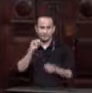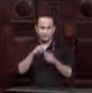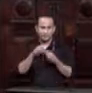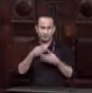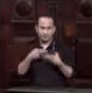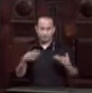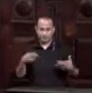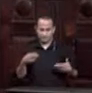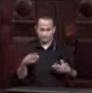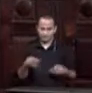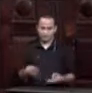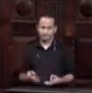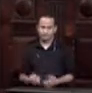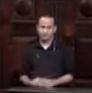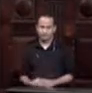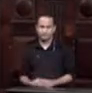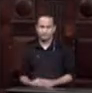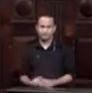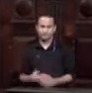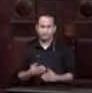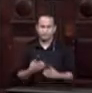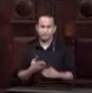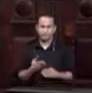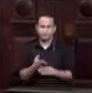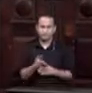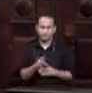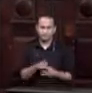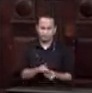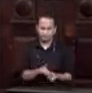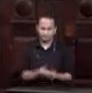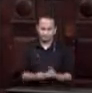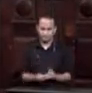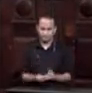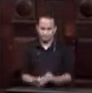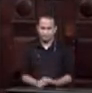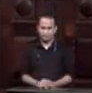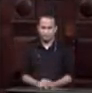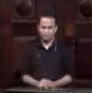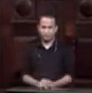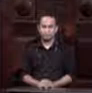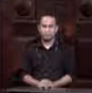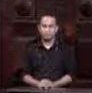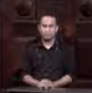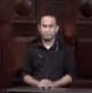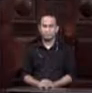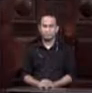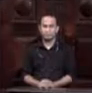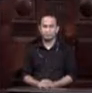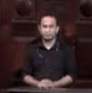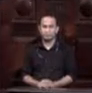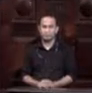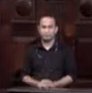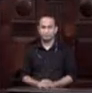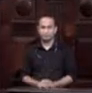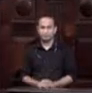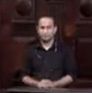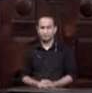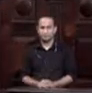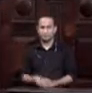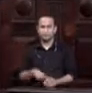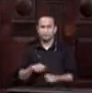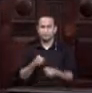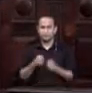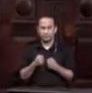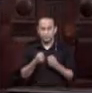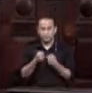dessa. Intervindo de forma subreptícia no